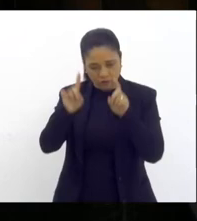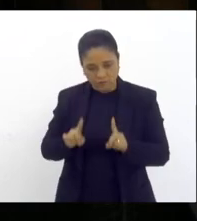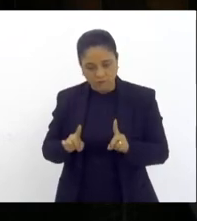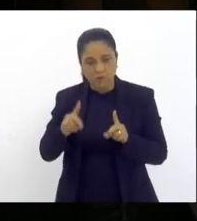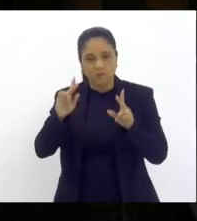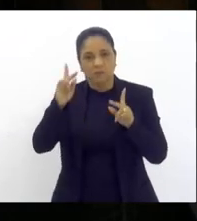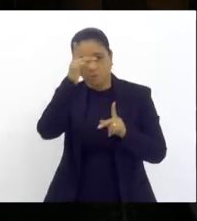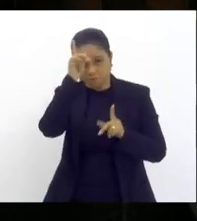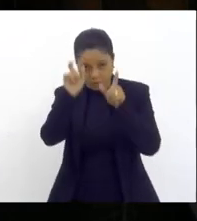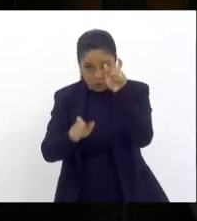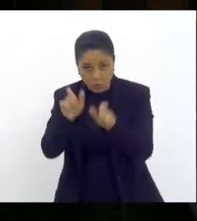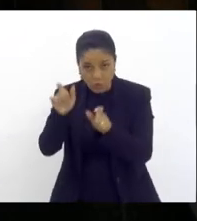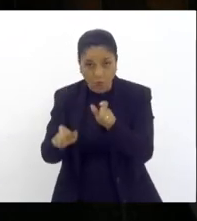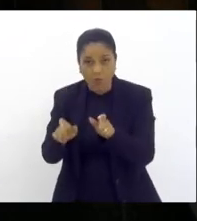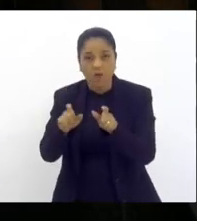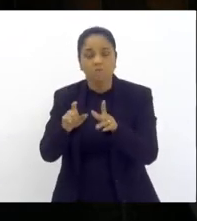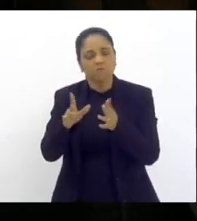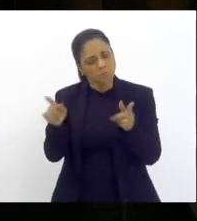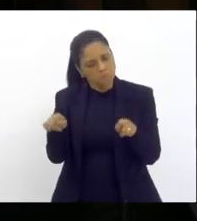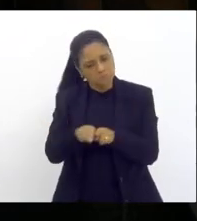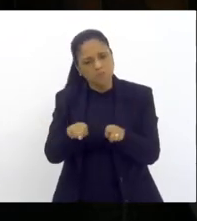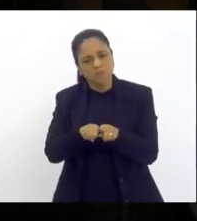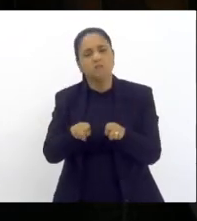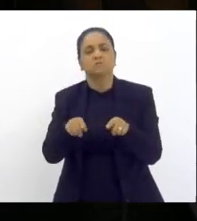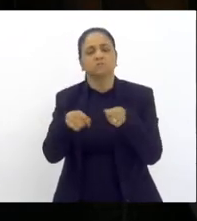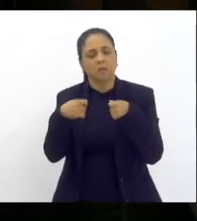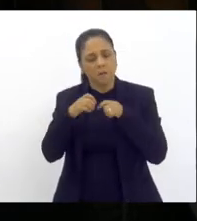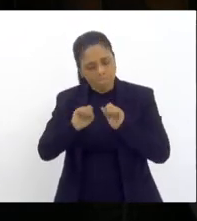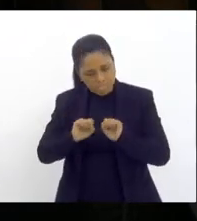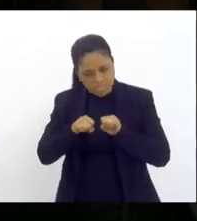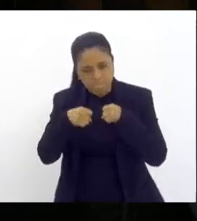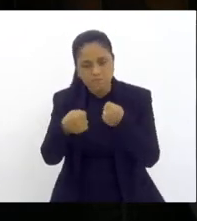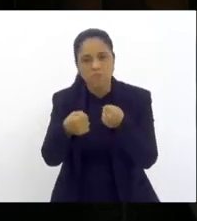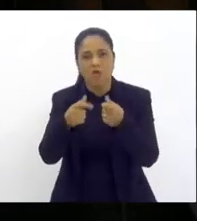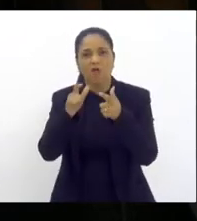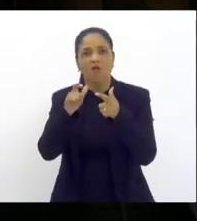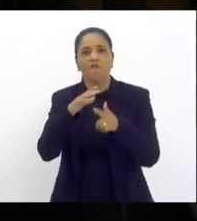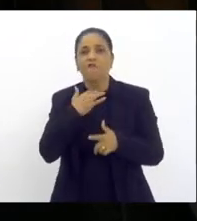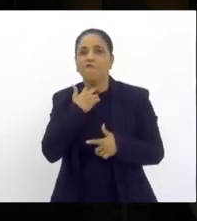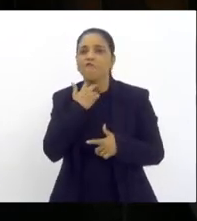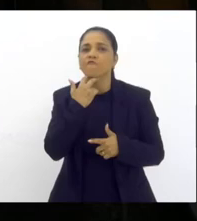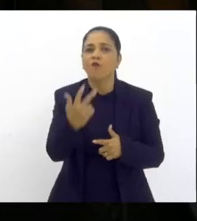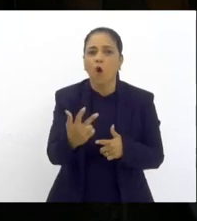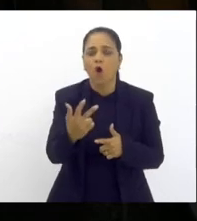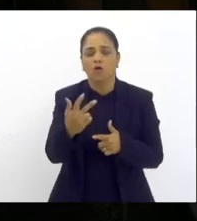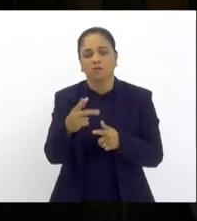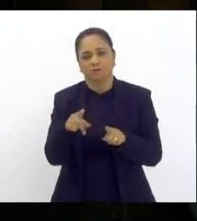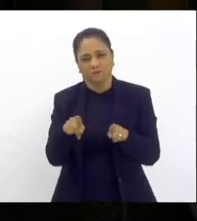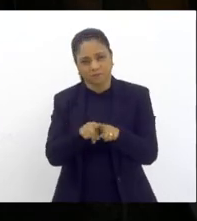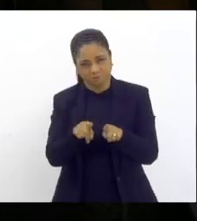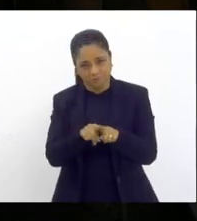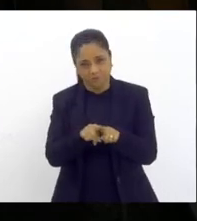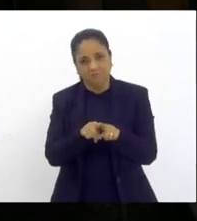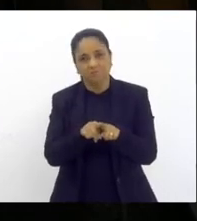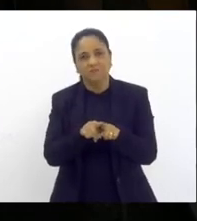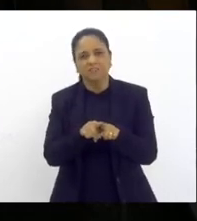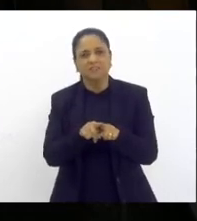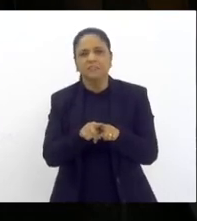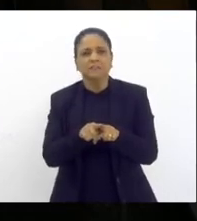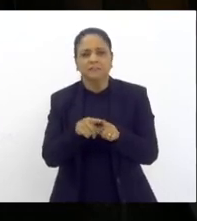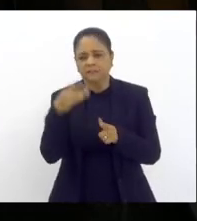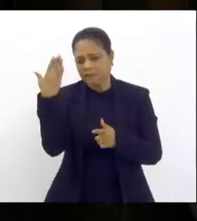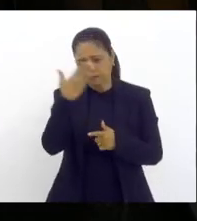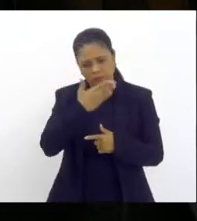dar voz a esta população que cada vez mais precisa ter vez e voz e não pode ser tratada como